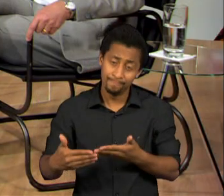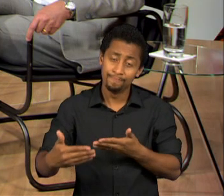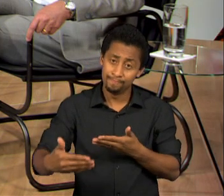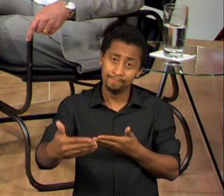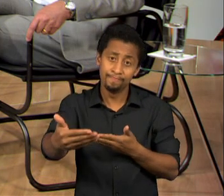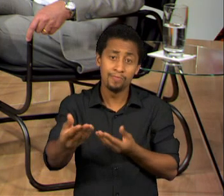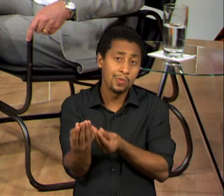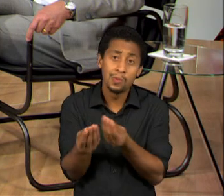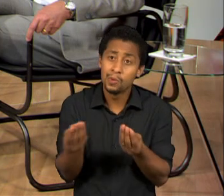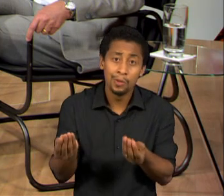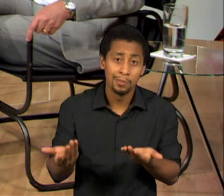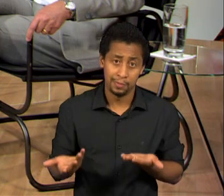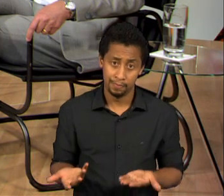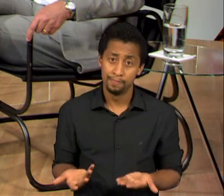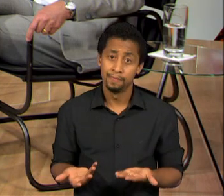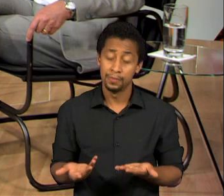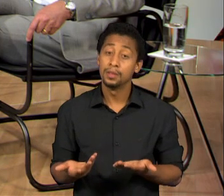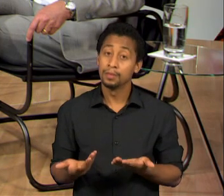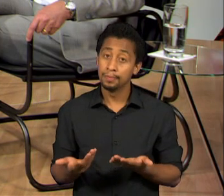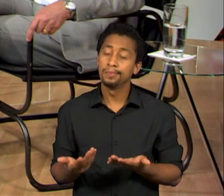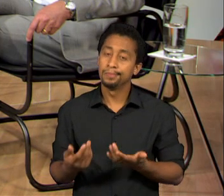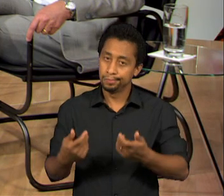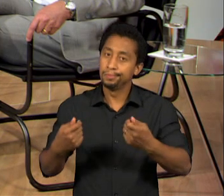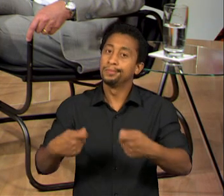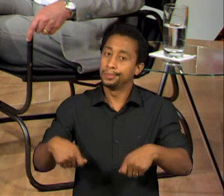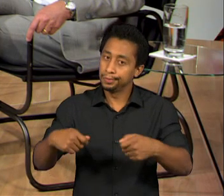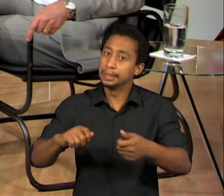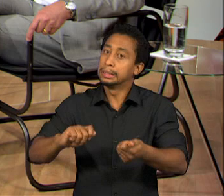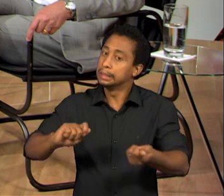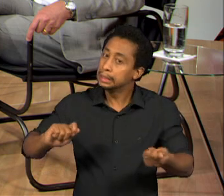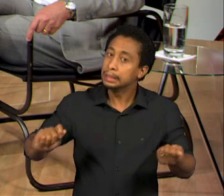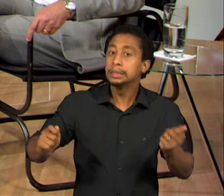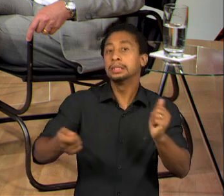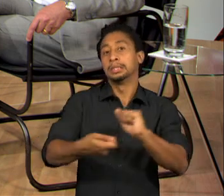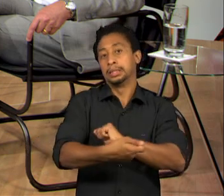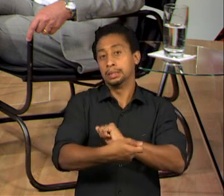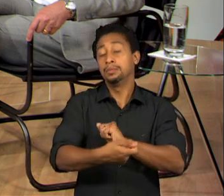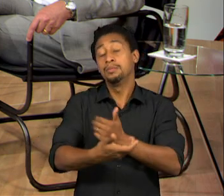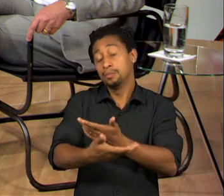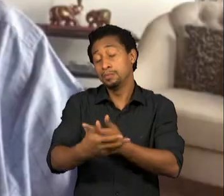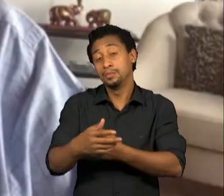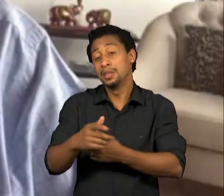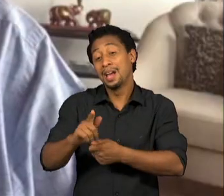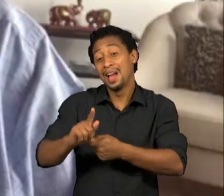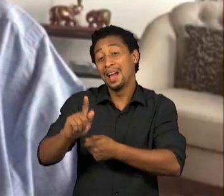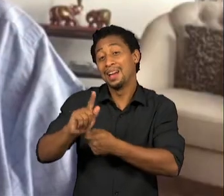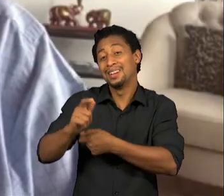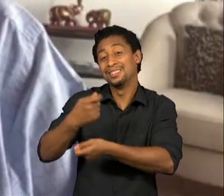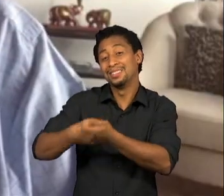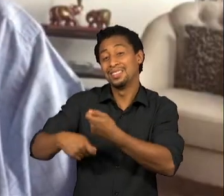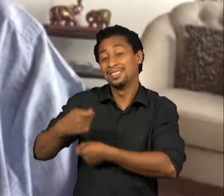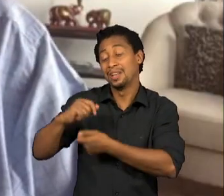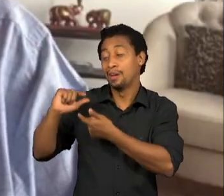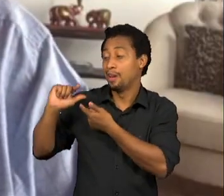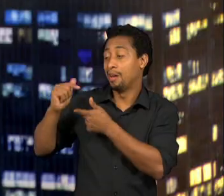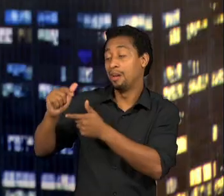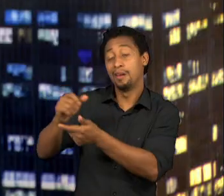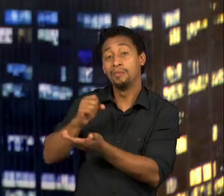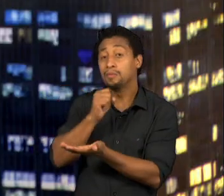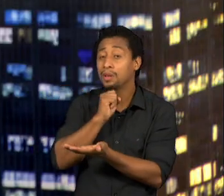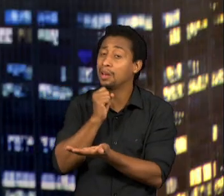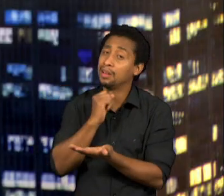tal. E isso daí é produto de uma gestão que ainda é velha e precisa ser renovada. Então